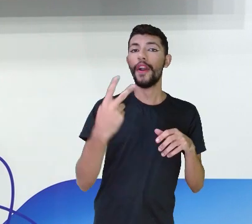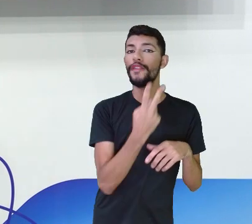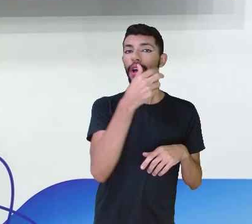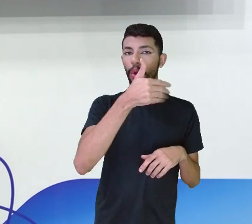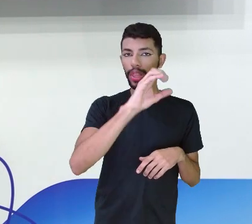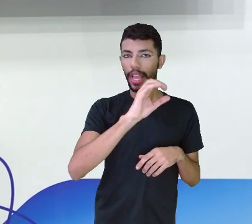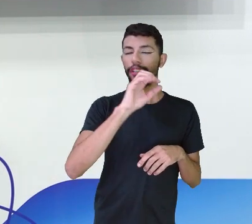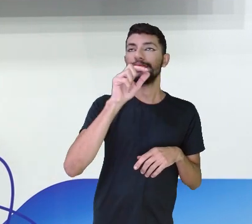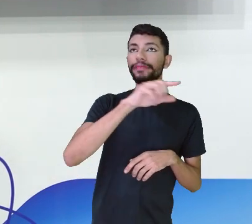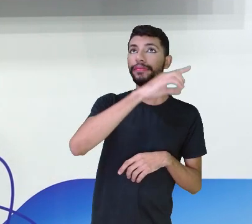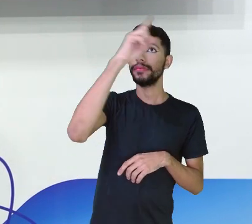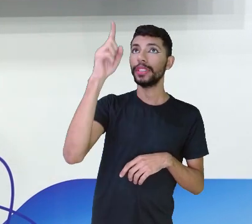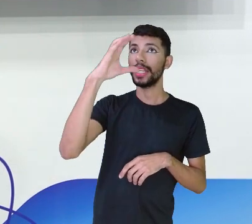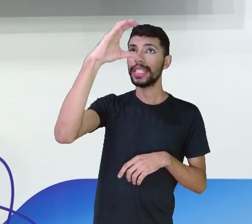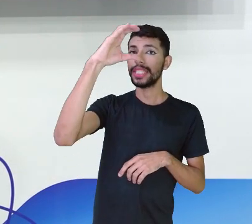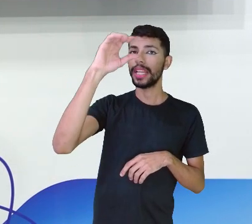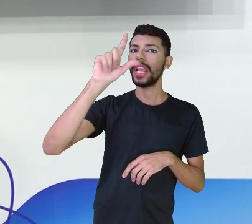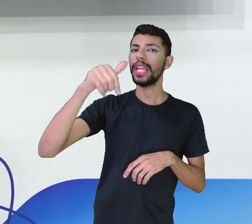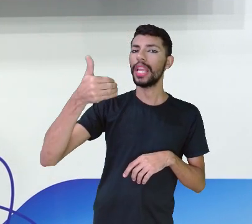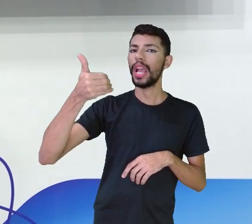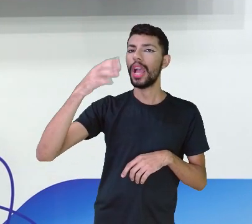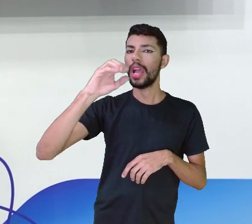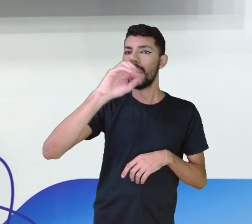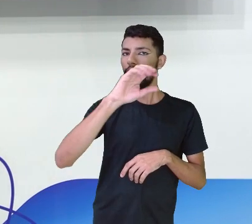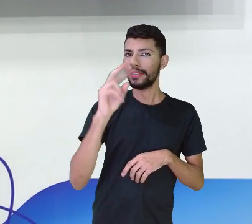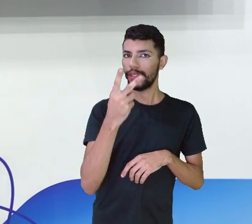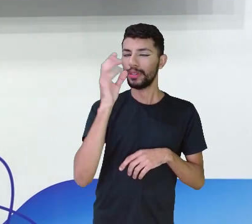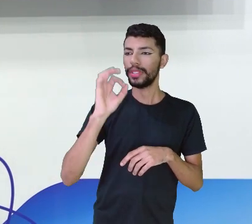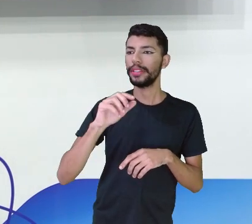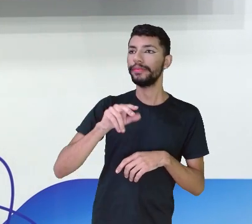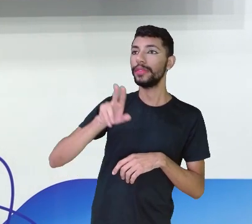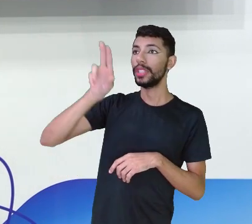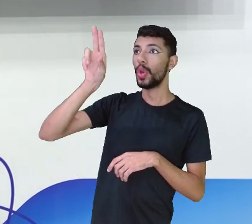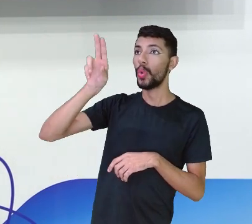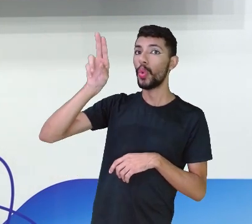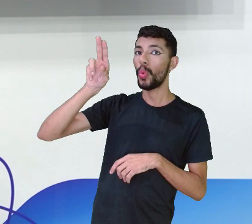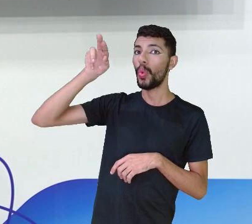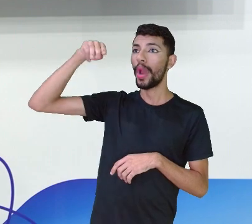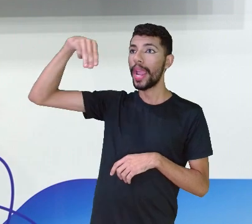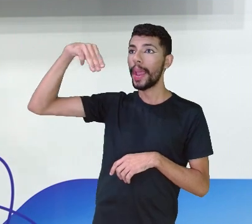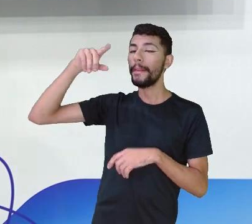minha centena, que vale 100 unidades, e a minha unidade